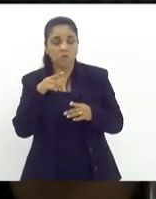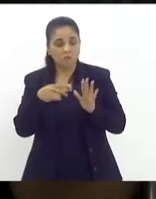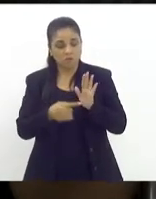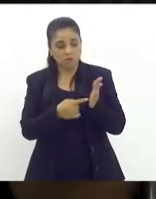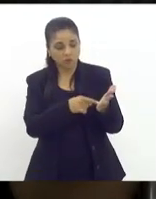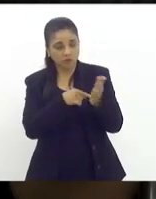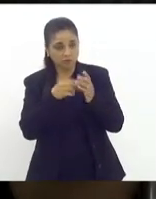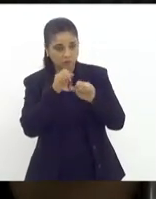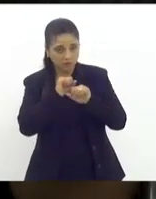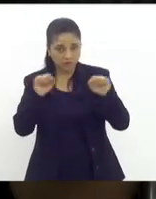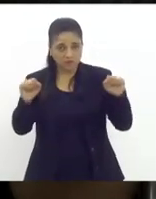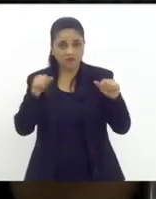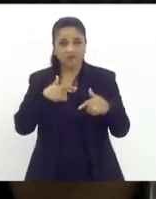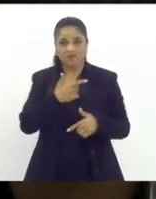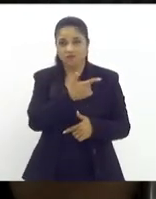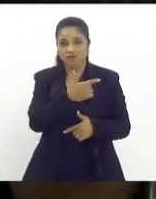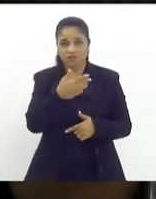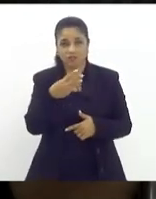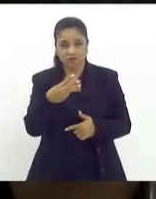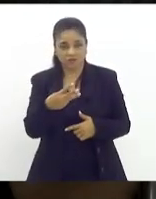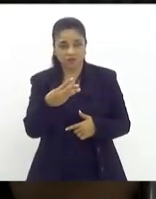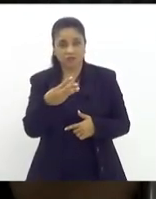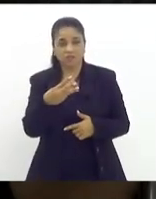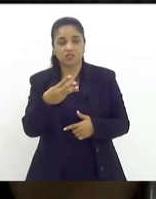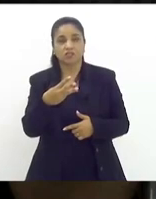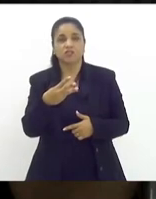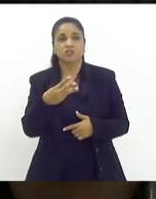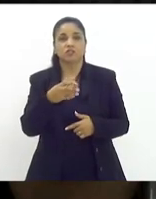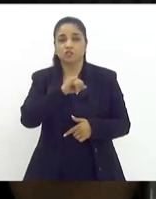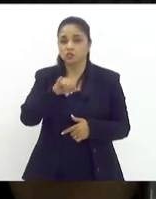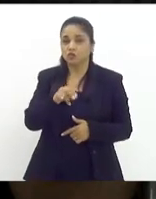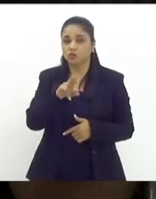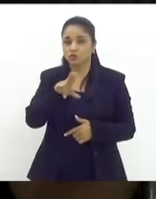de 23 de julho de 1998, que